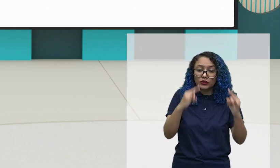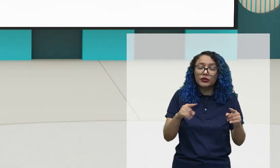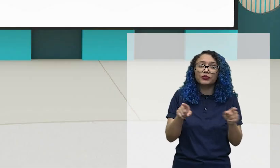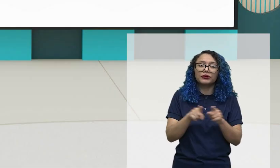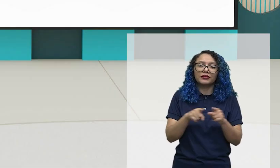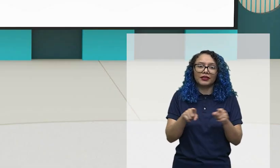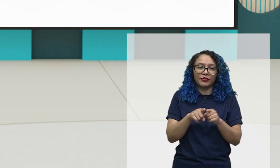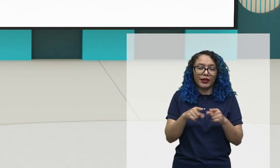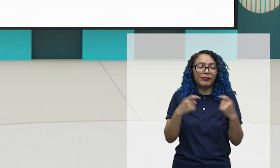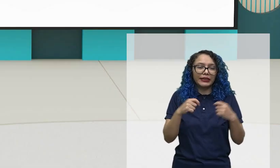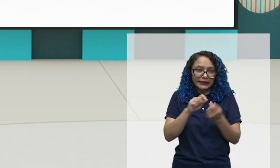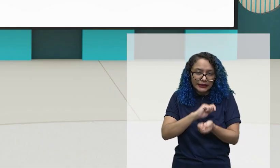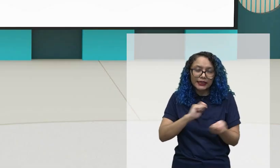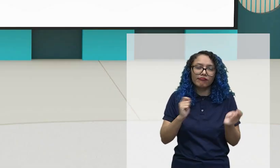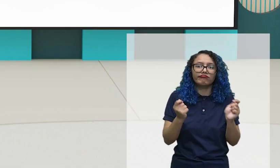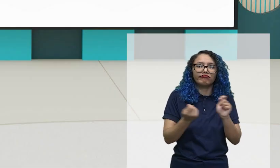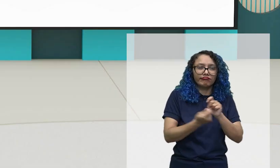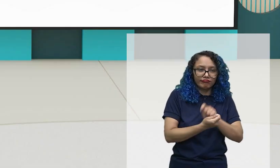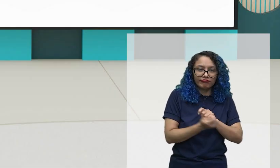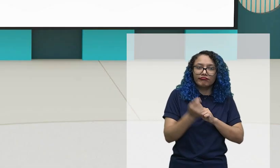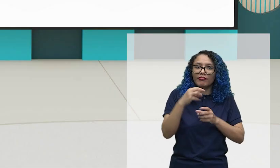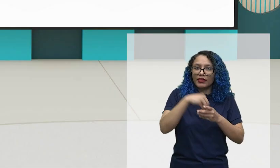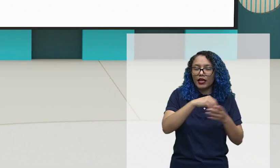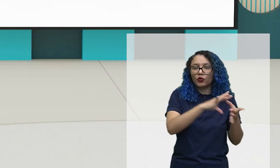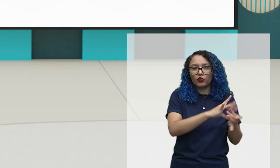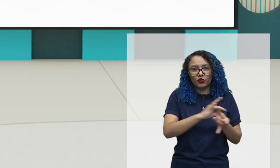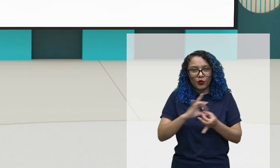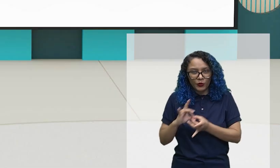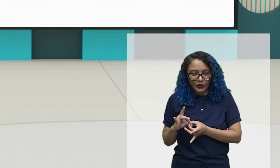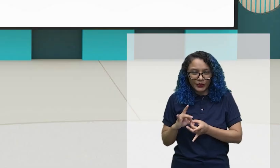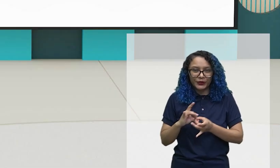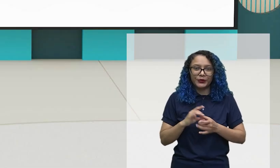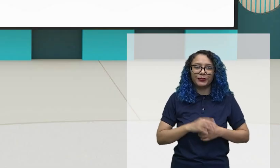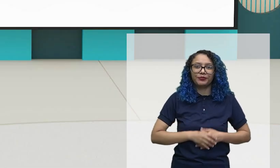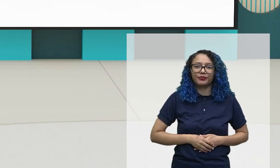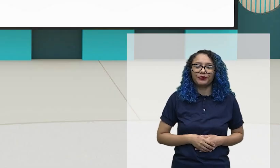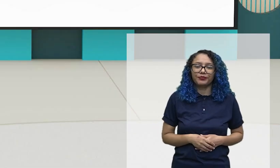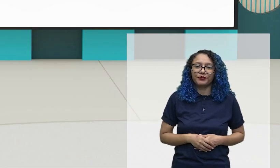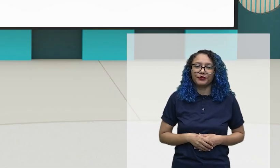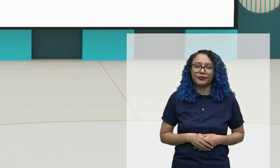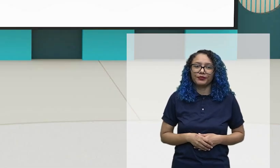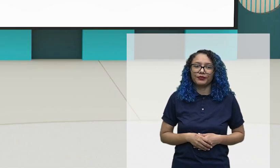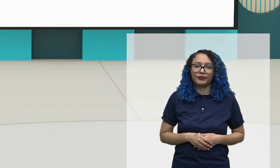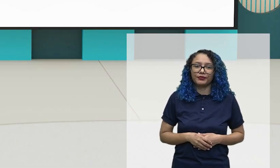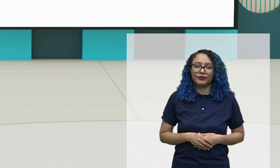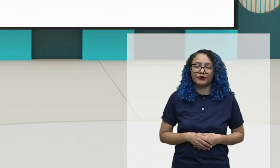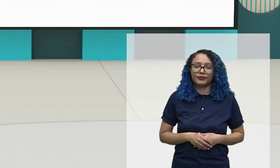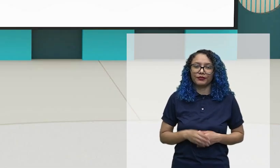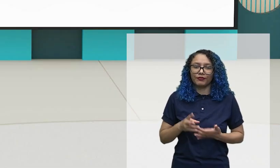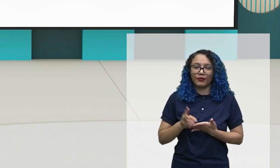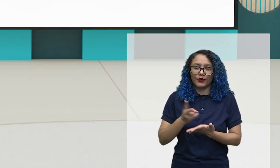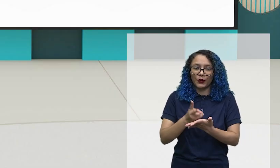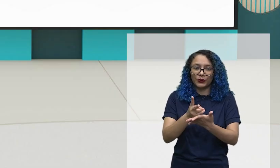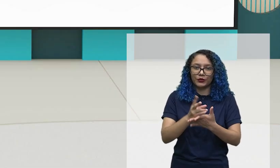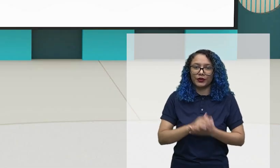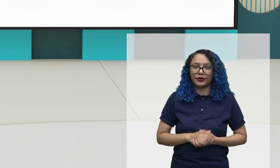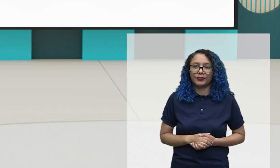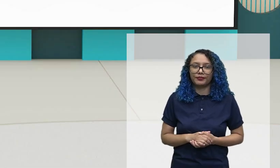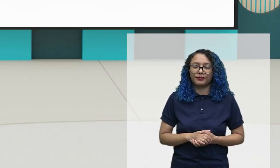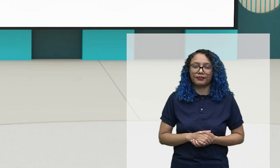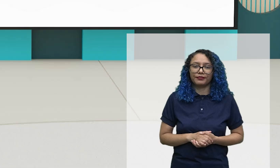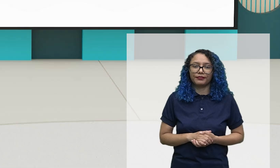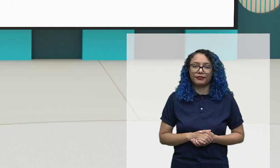O circo também é um contexto que nós precisamos adaptar para a nossa realidade. E aqui a gente